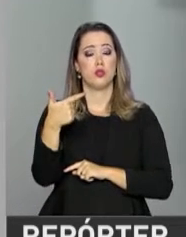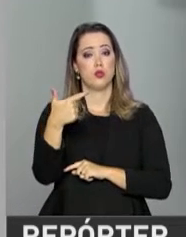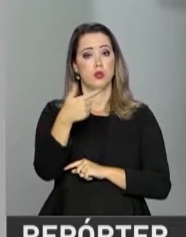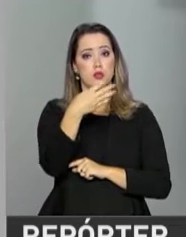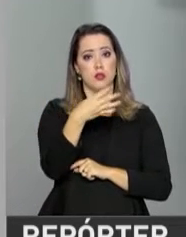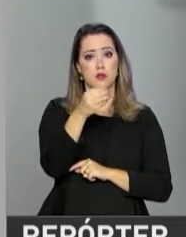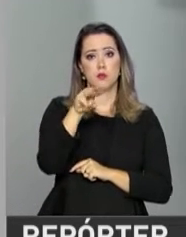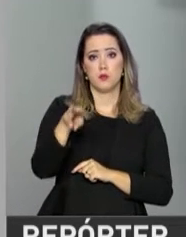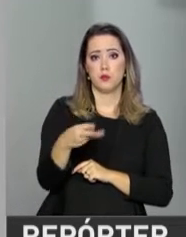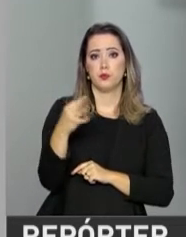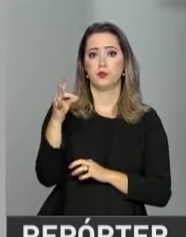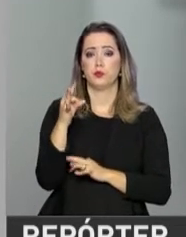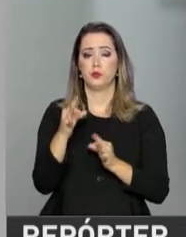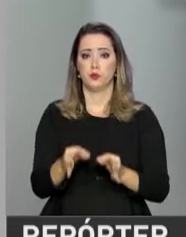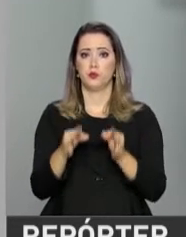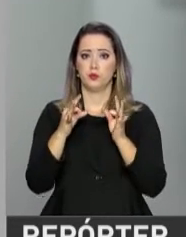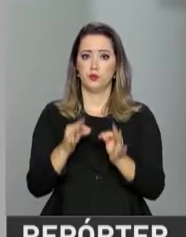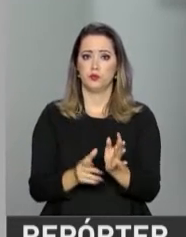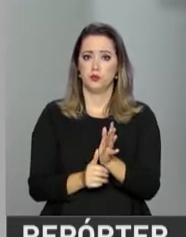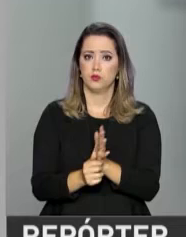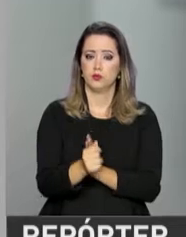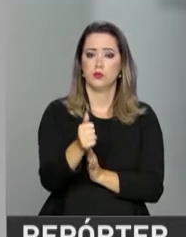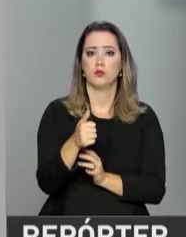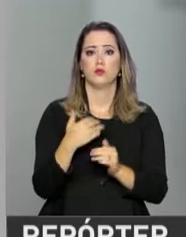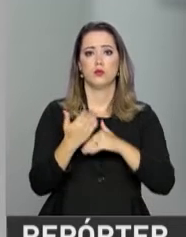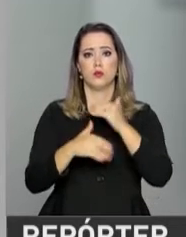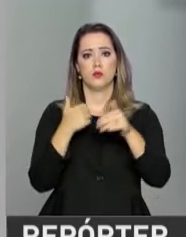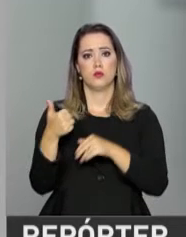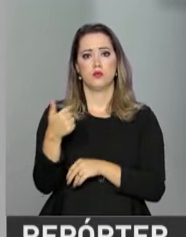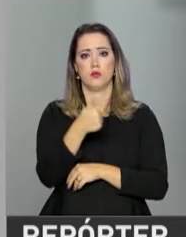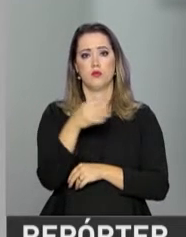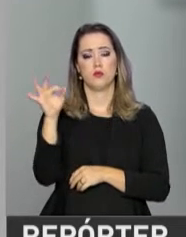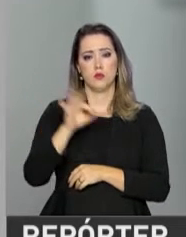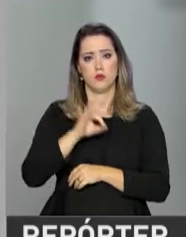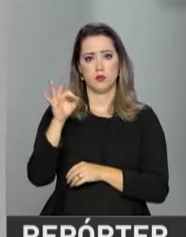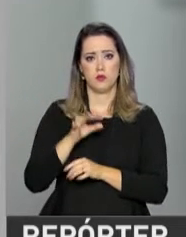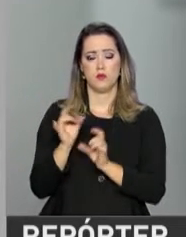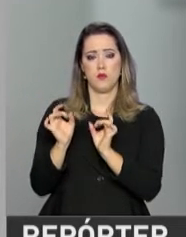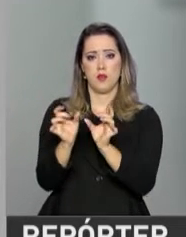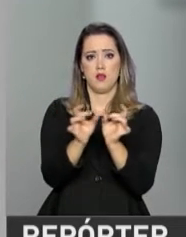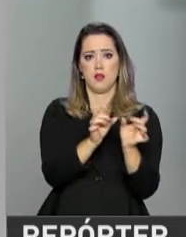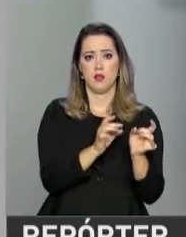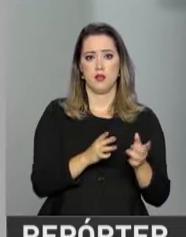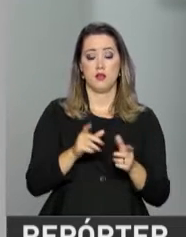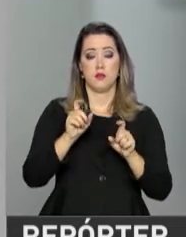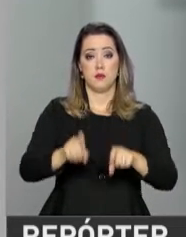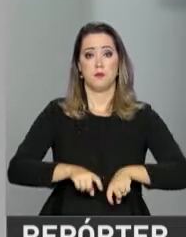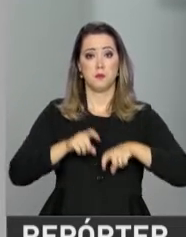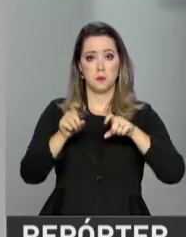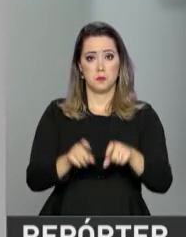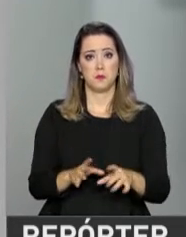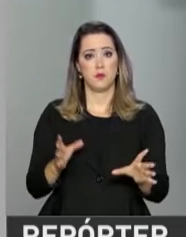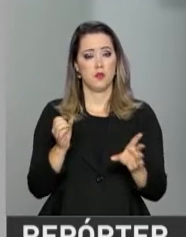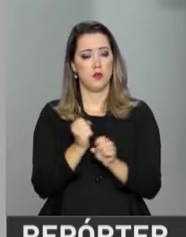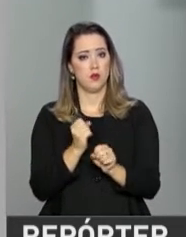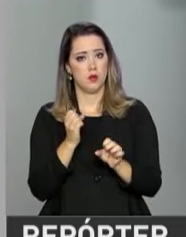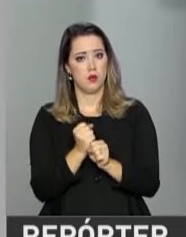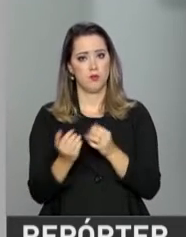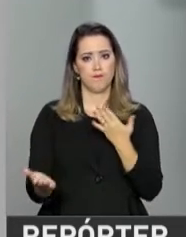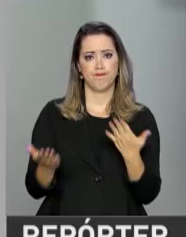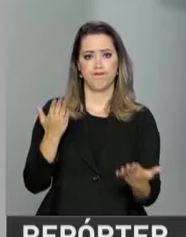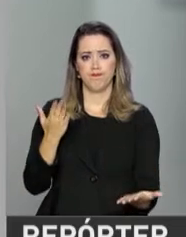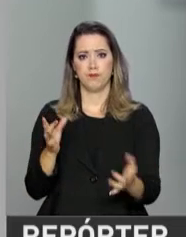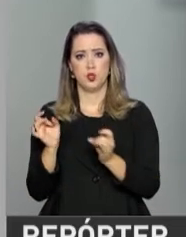240 milhões de toneladas em grãos o crescimento de 17% nas exportações agrícolas e saldo da